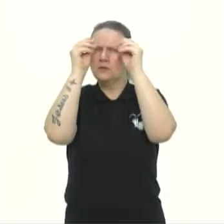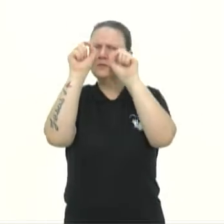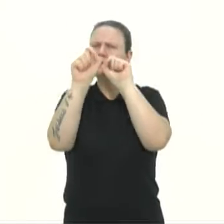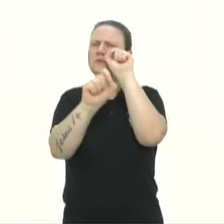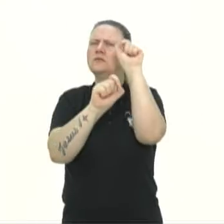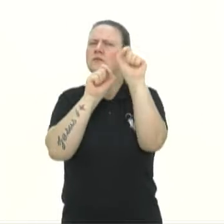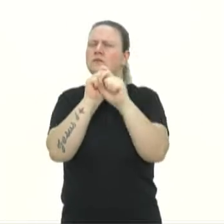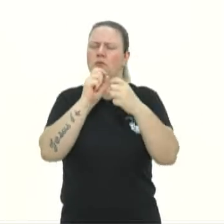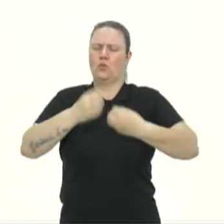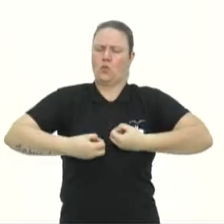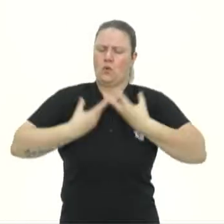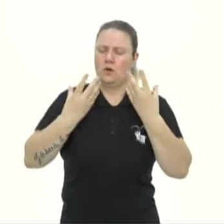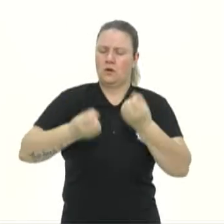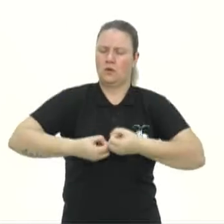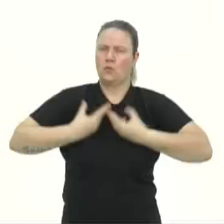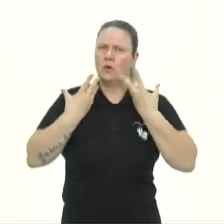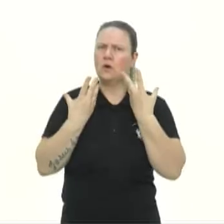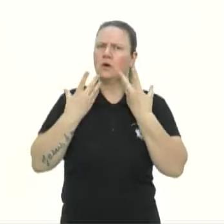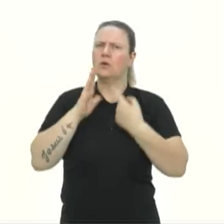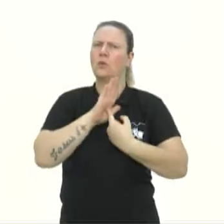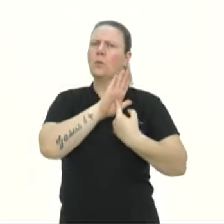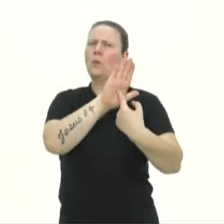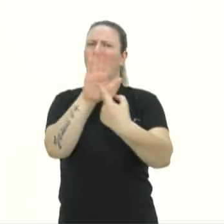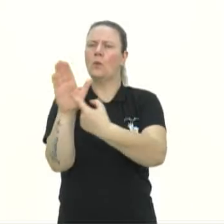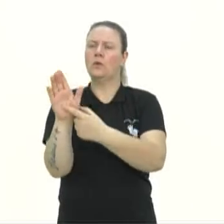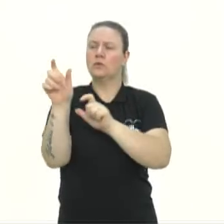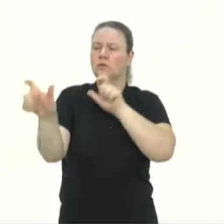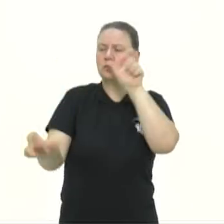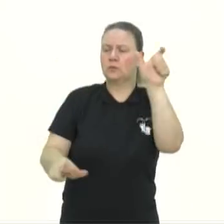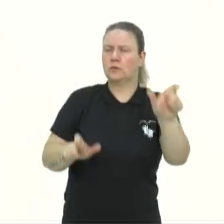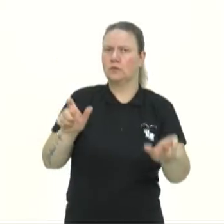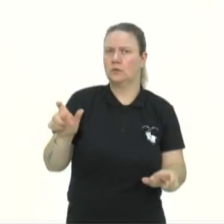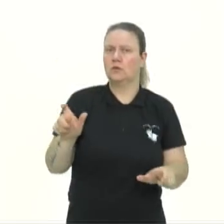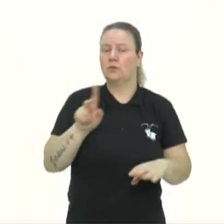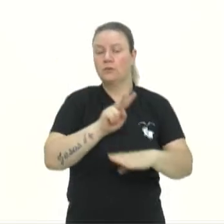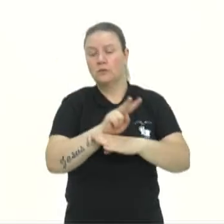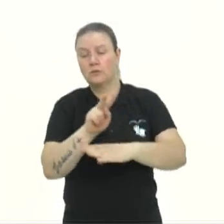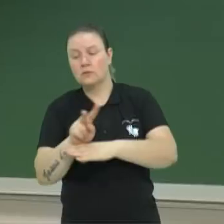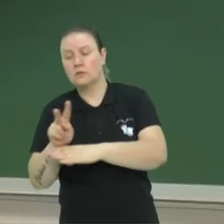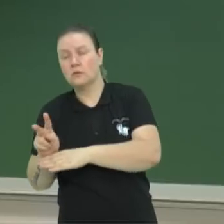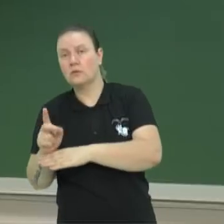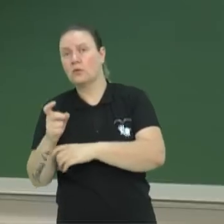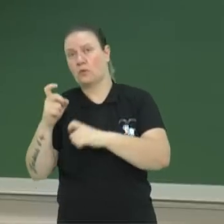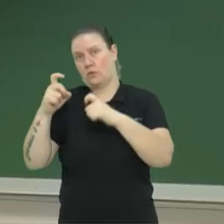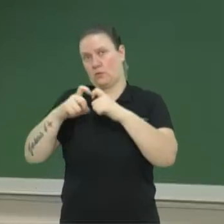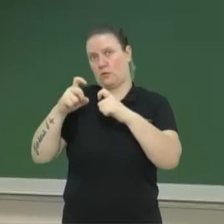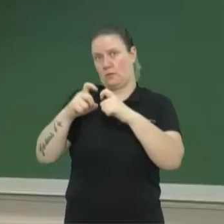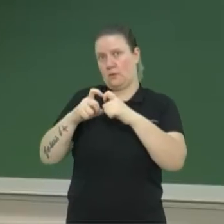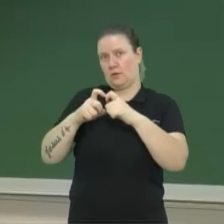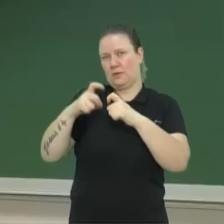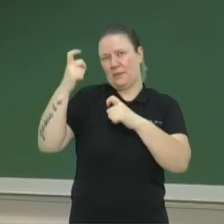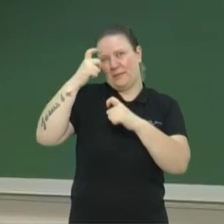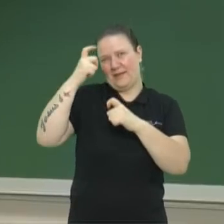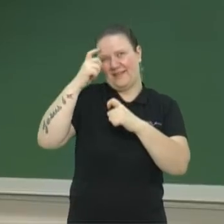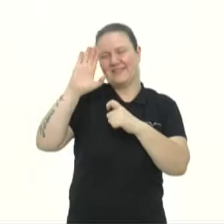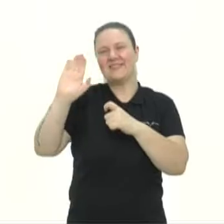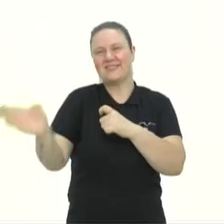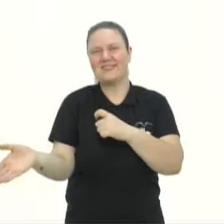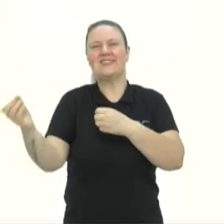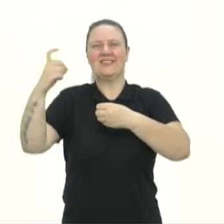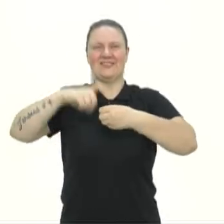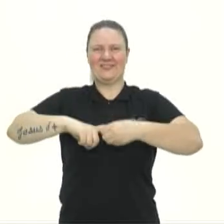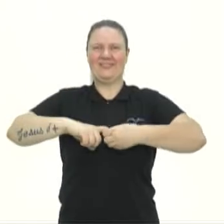para expressar que os personagens estão sob cuidados médicos? Pense um pouquinho e já voltamos.